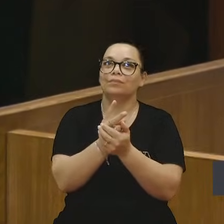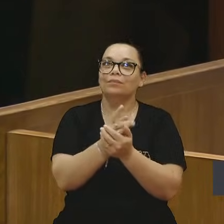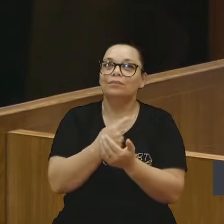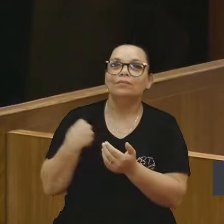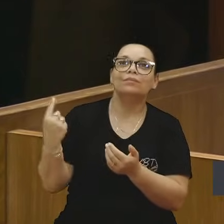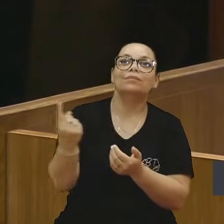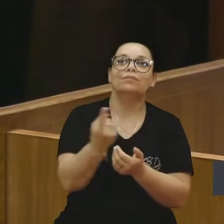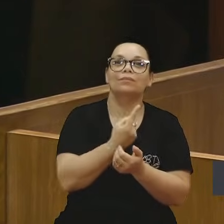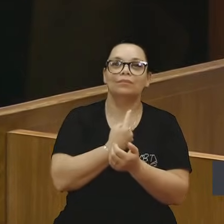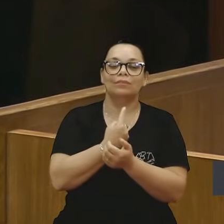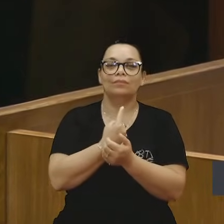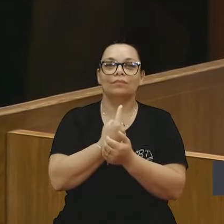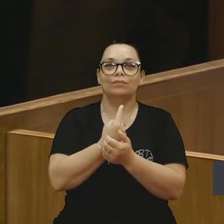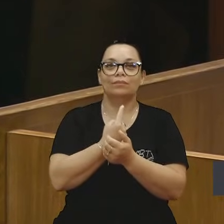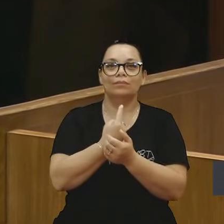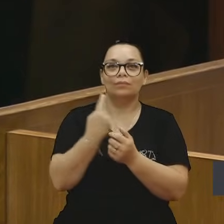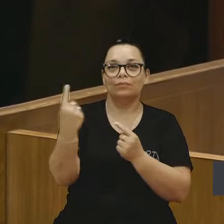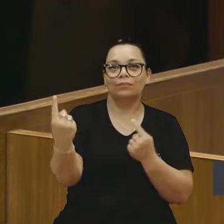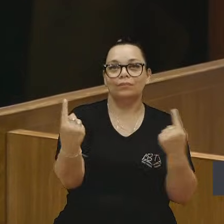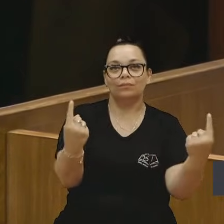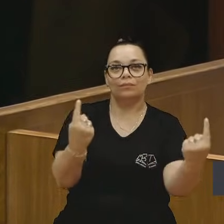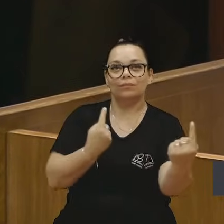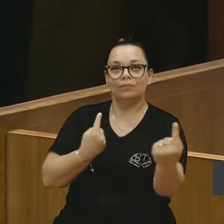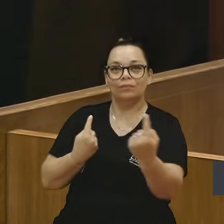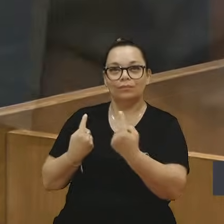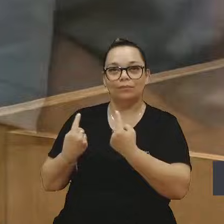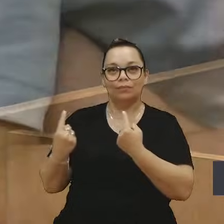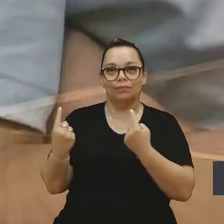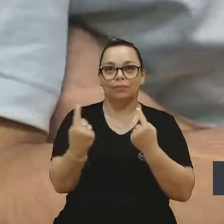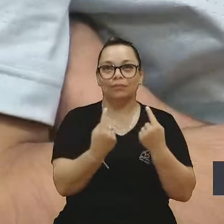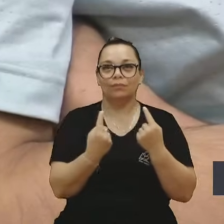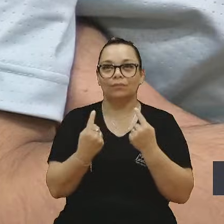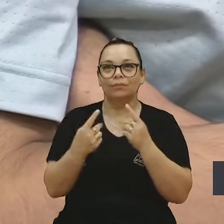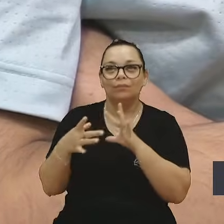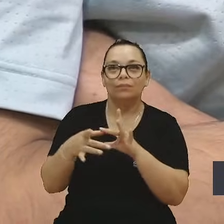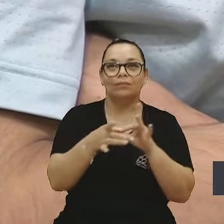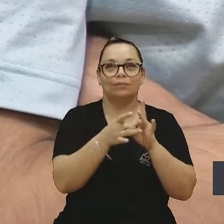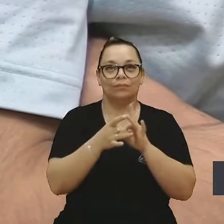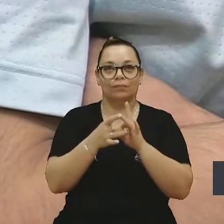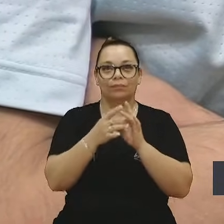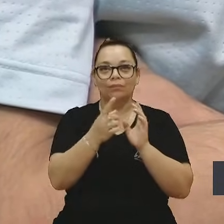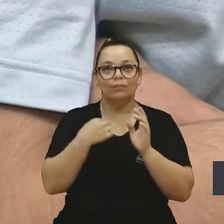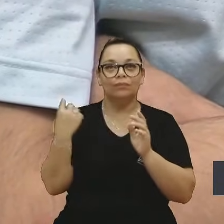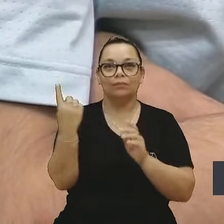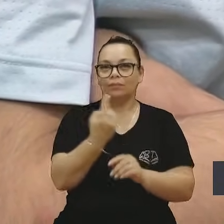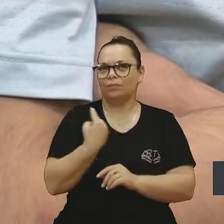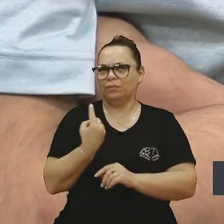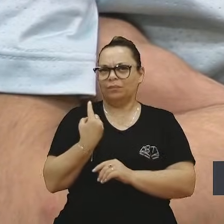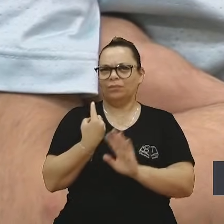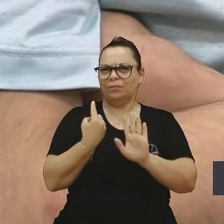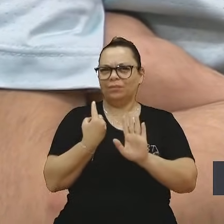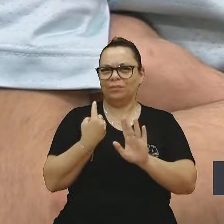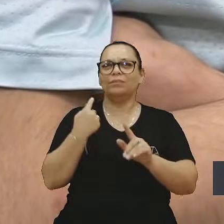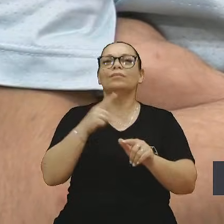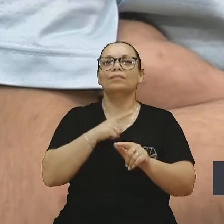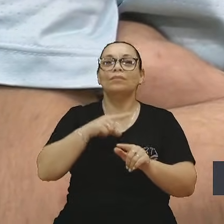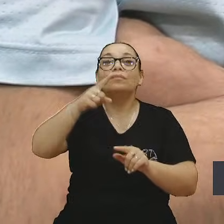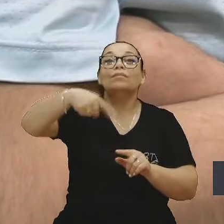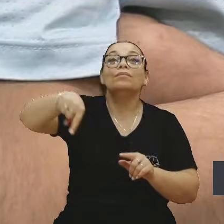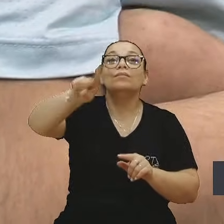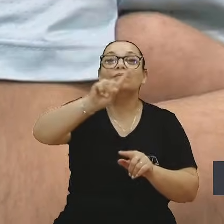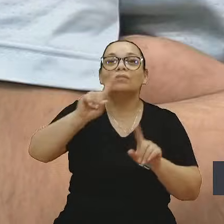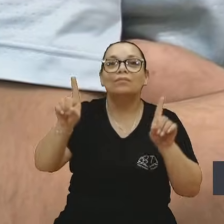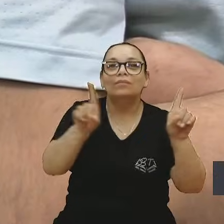todos interdependentes. Isso é muito verdade, gente. Nós estamos aqui, eu sozinha. Eu só estou aqui porque eu tenho vocês.